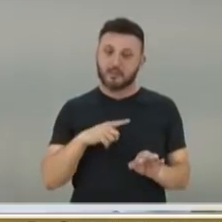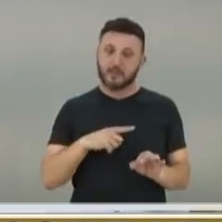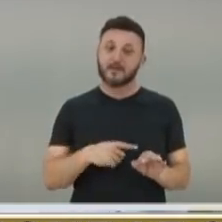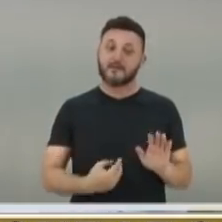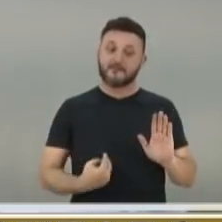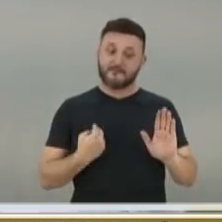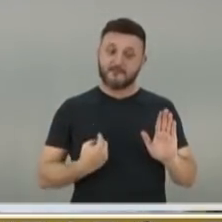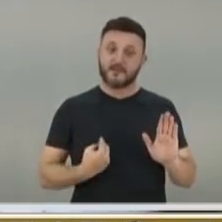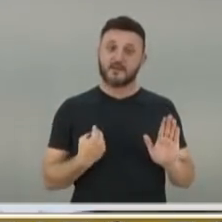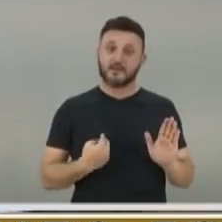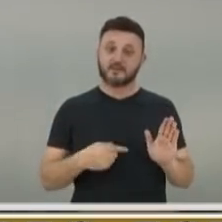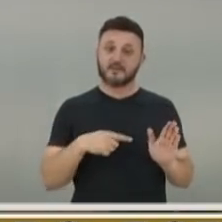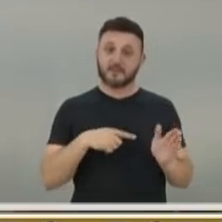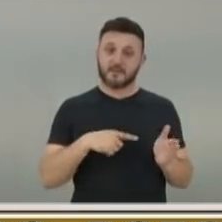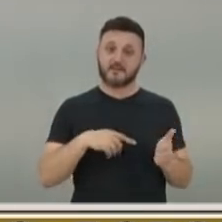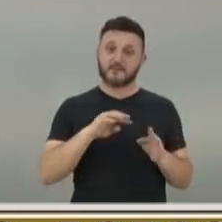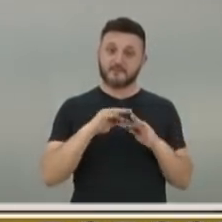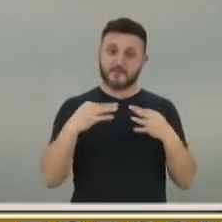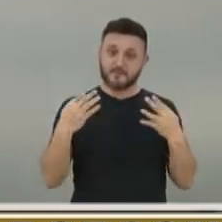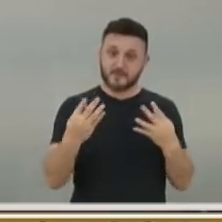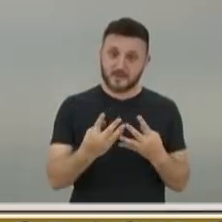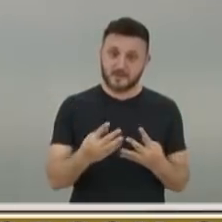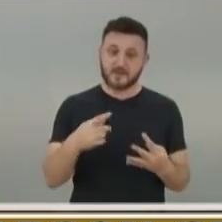vidas, famílias,